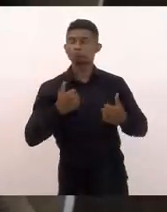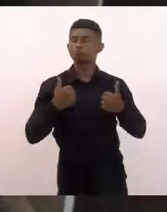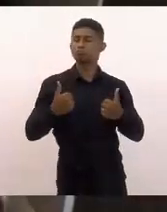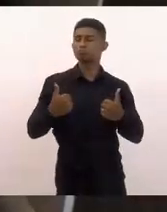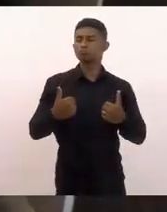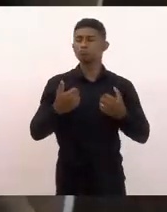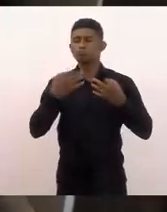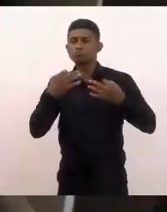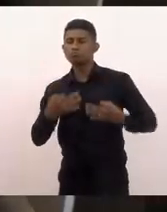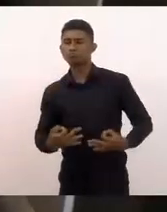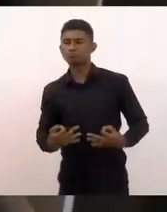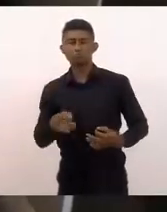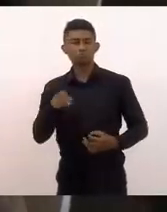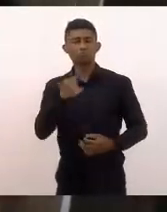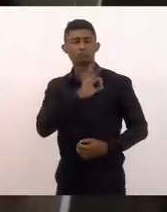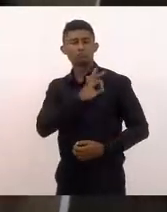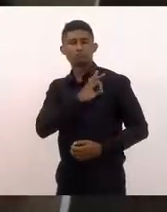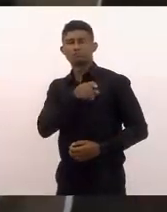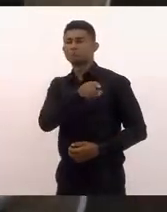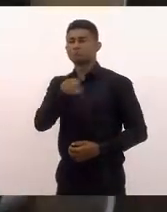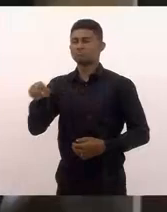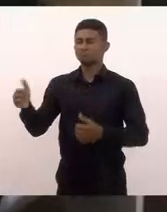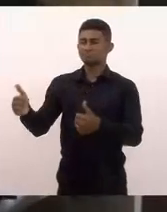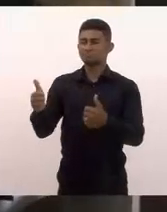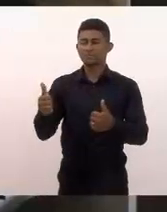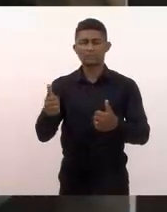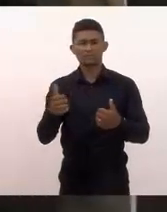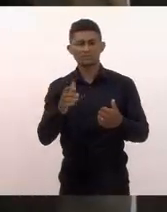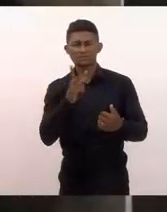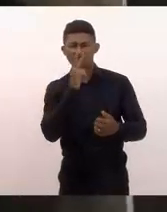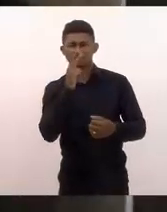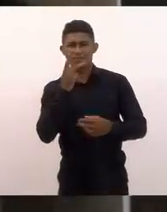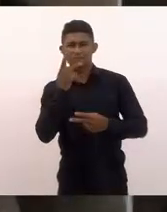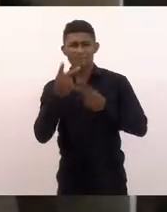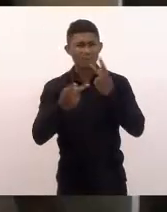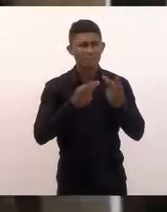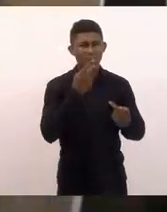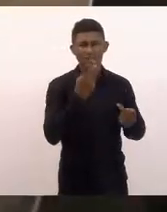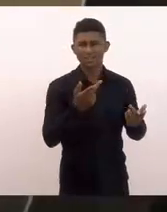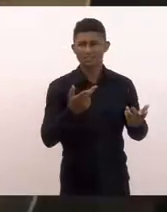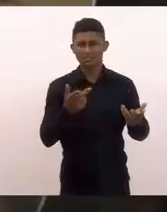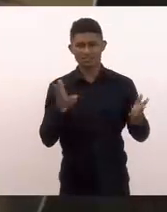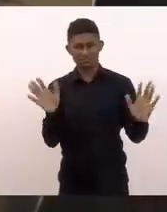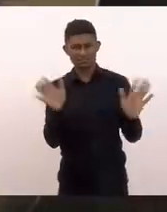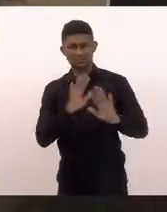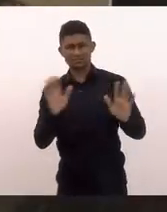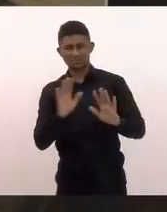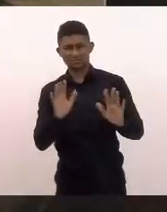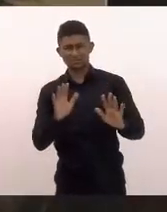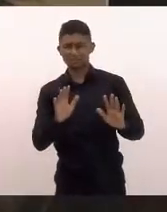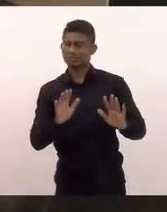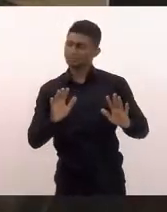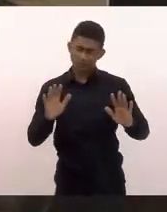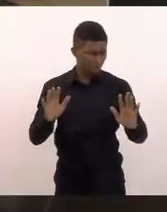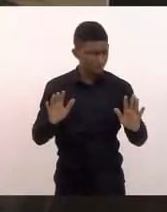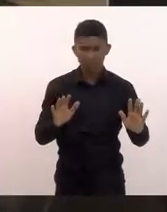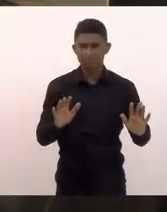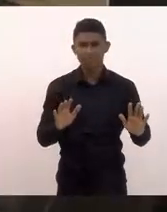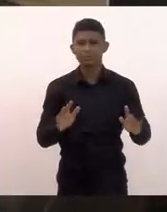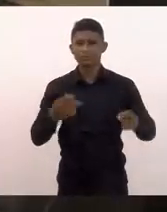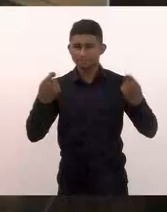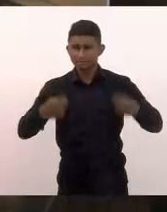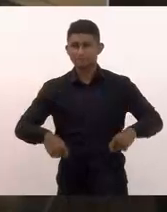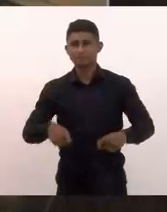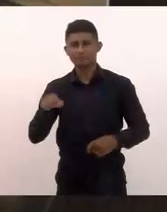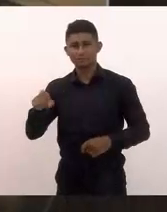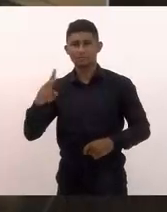os heróis da Polícia Militar. Mas só de falácia, os policiais não vivem, não. Tem que viver de reconhecimento.